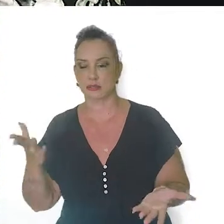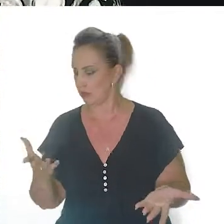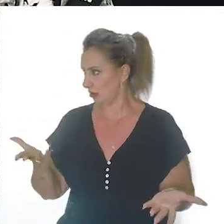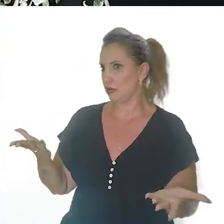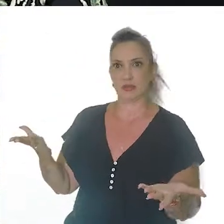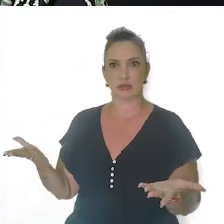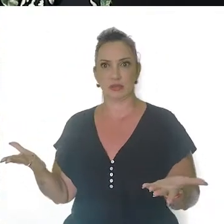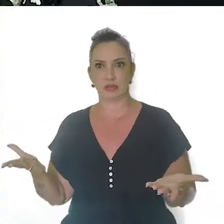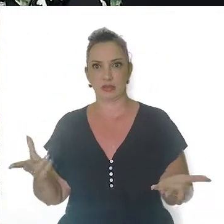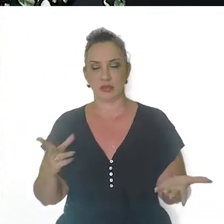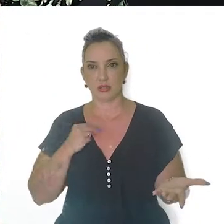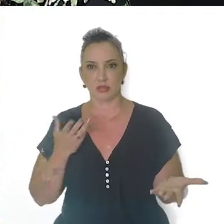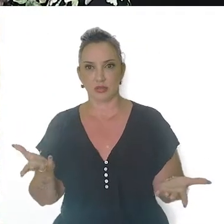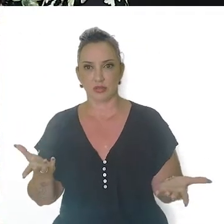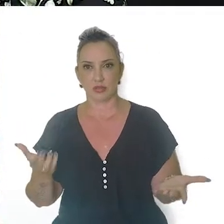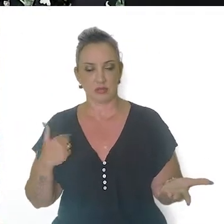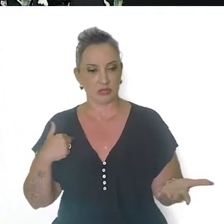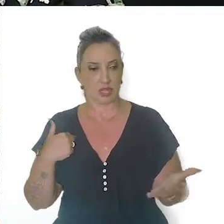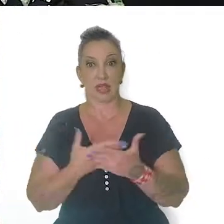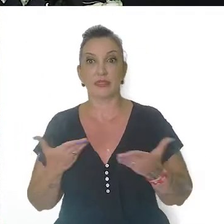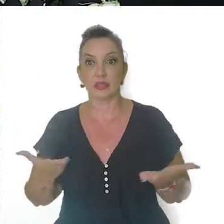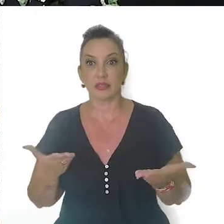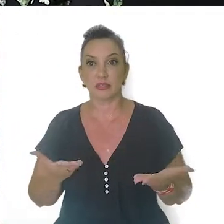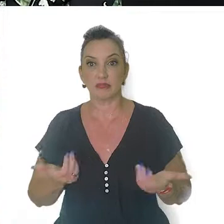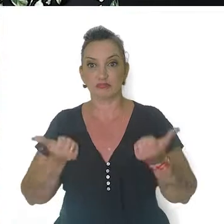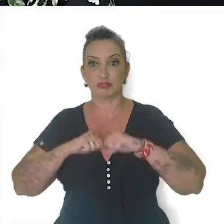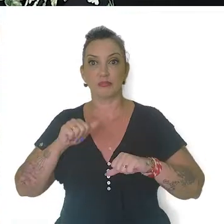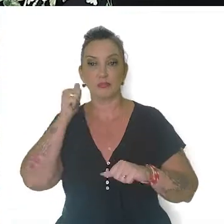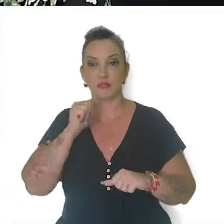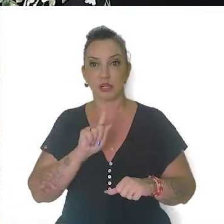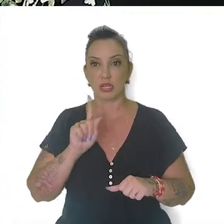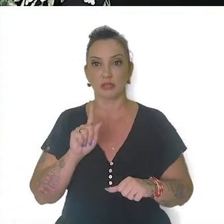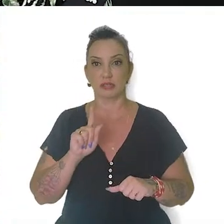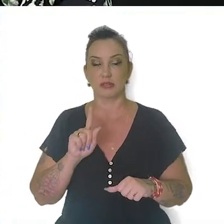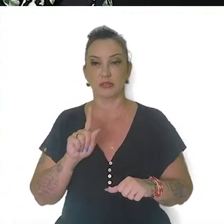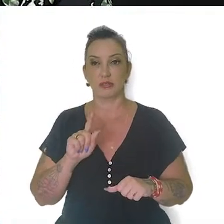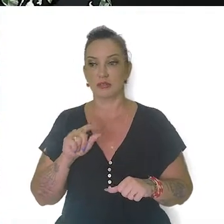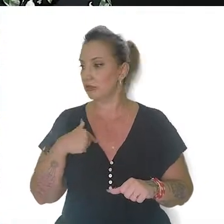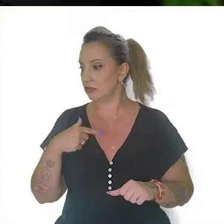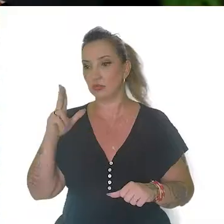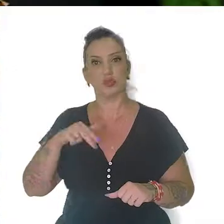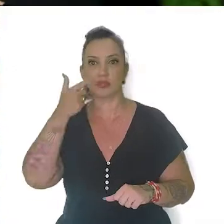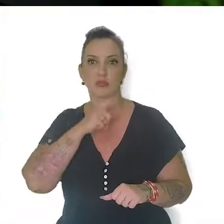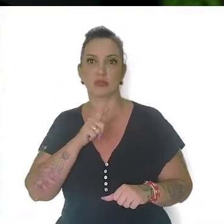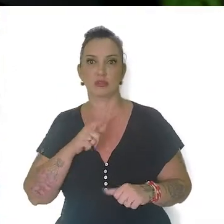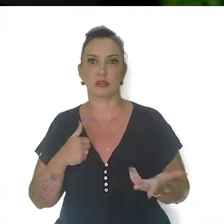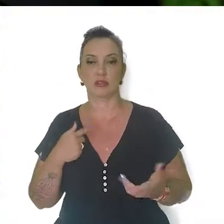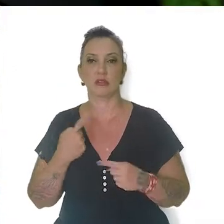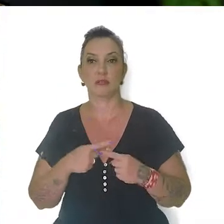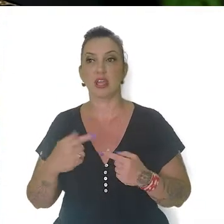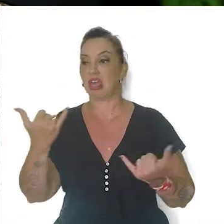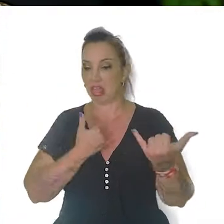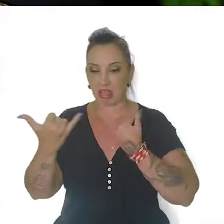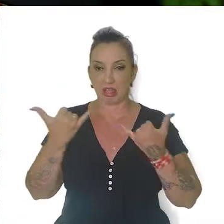custa R$500 o par? A pessoa pensava assim, até hoje, isso não desanima não só mulher, só qualquer outro DJ. Nossa, eu não vou nunca